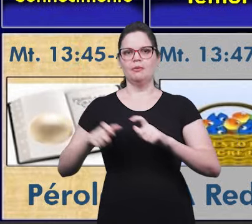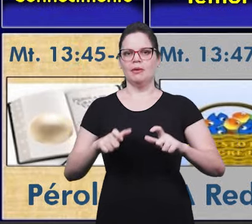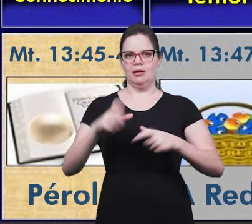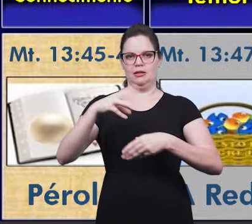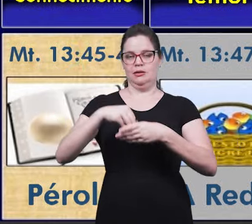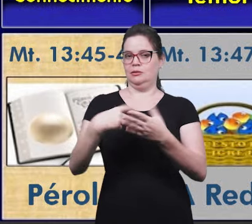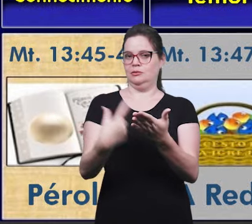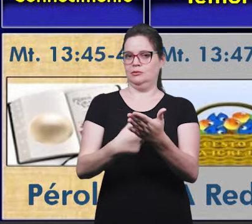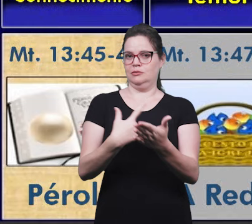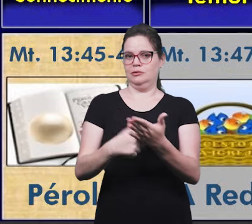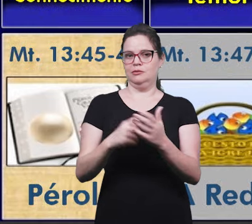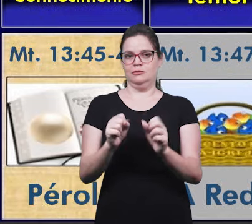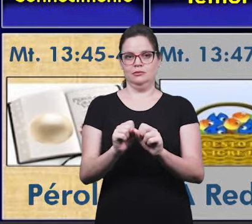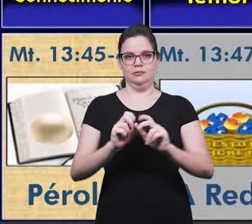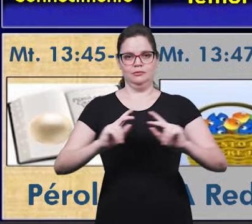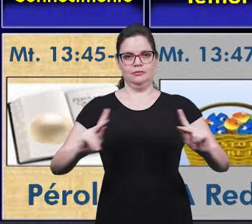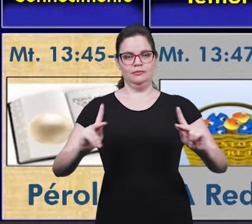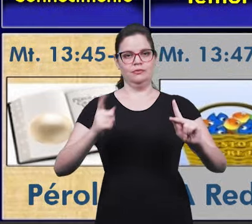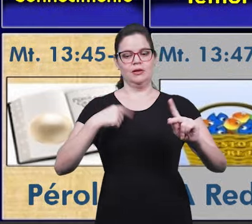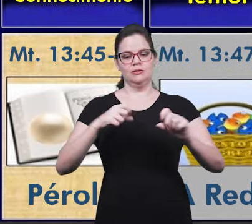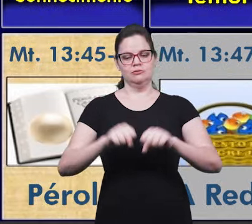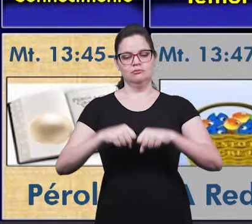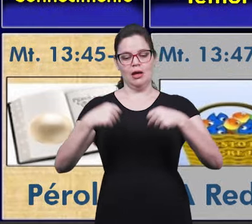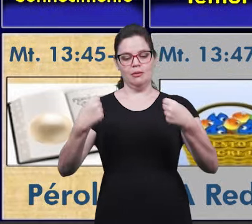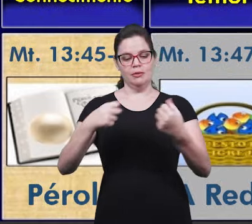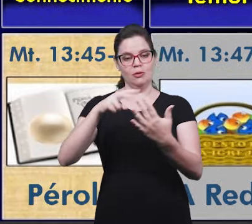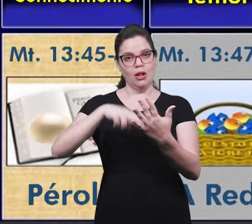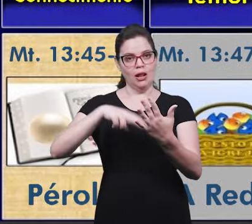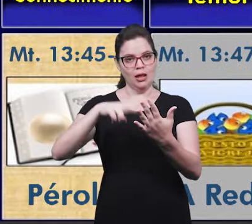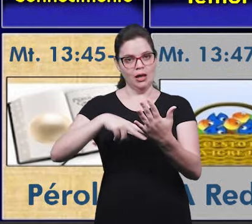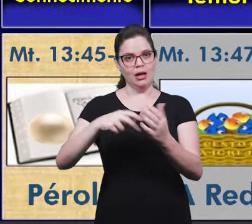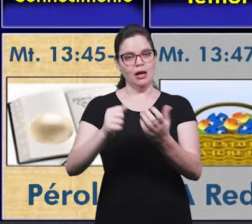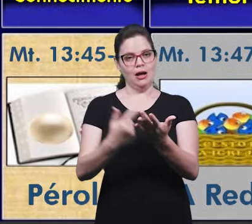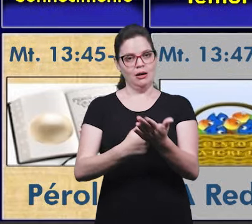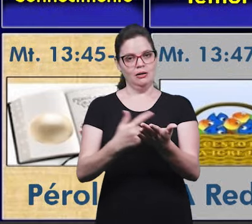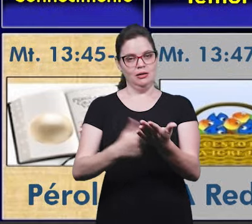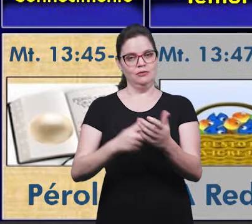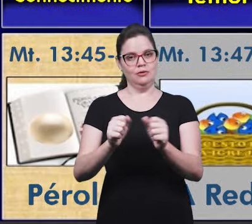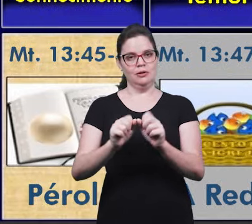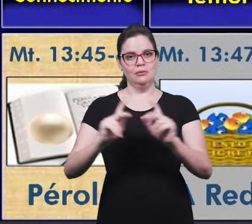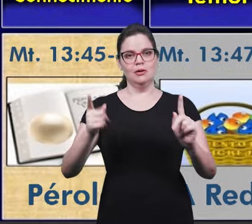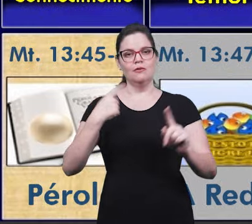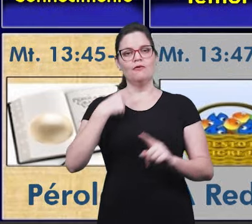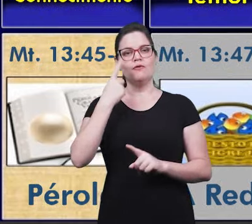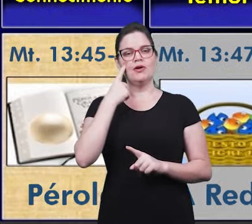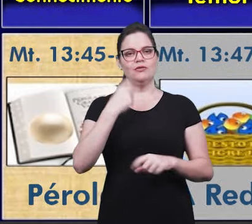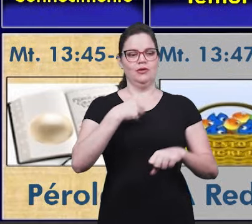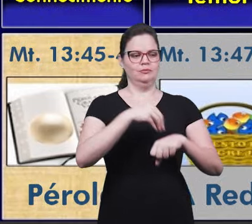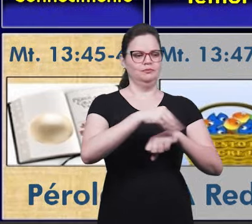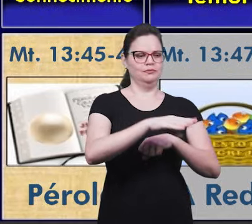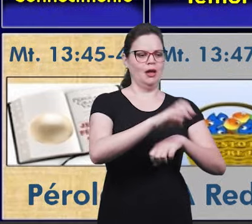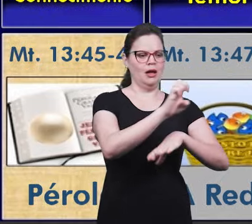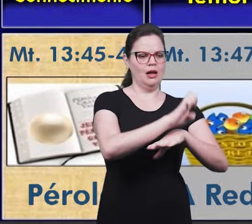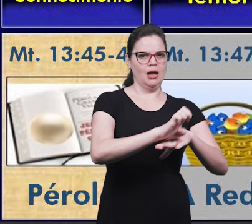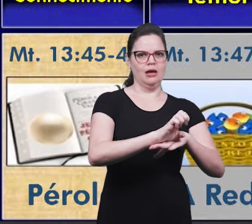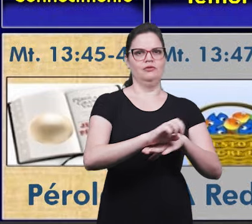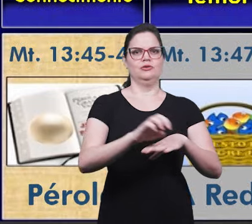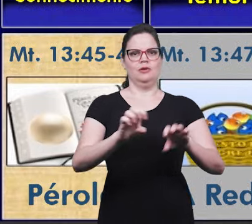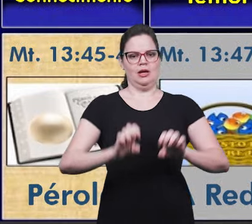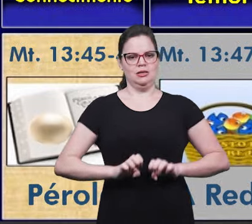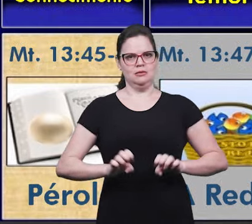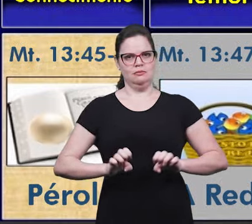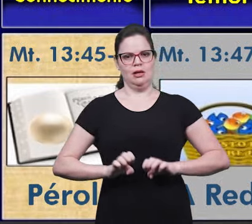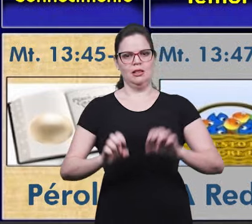Apocalipse, nós temos lá as cartas às igrejas, correto? Então temos a carta à igreja de Éfeso, de Esmirna,